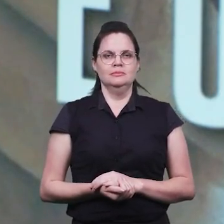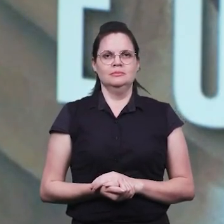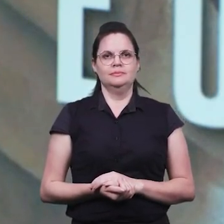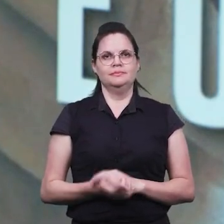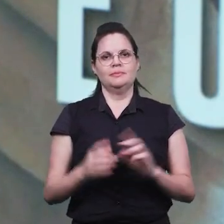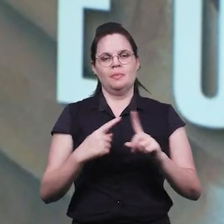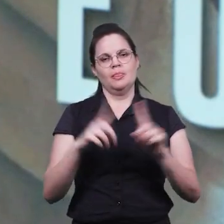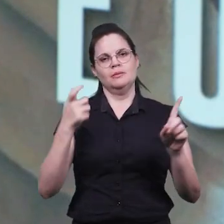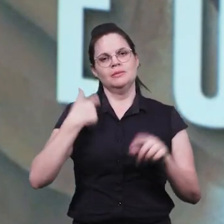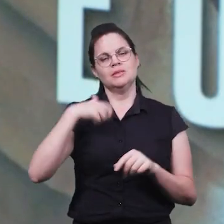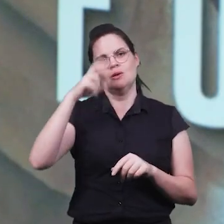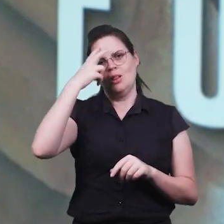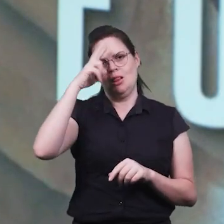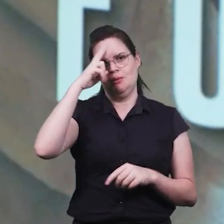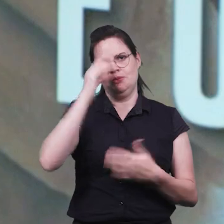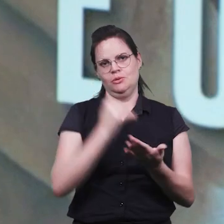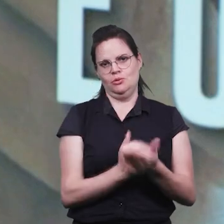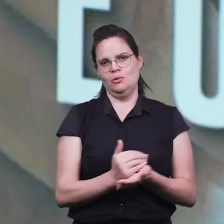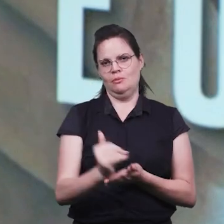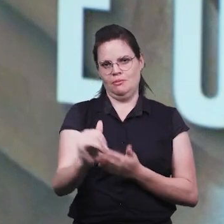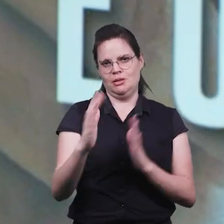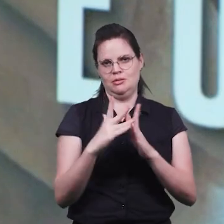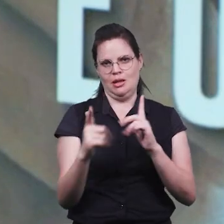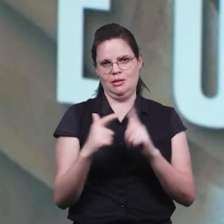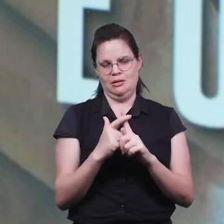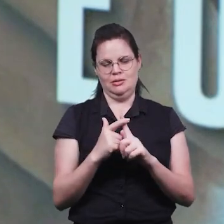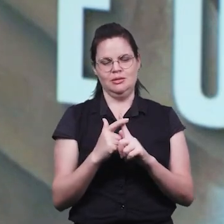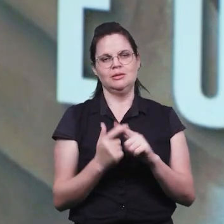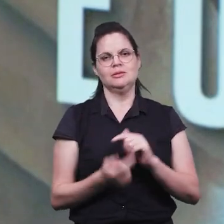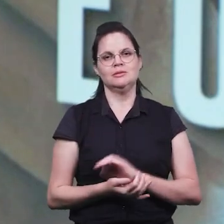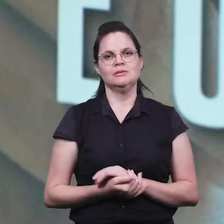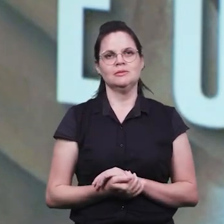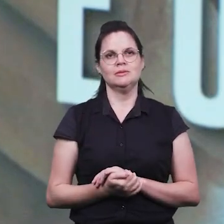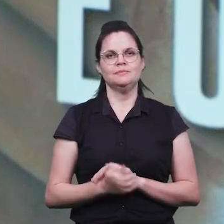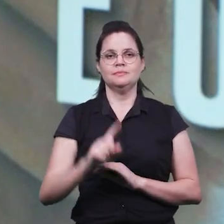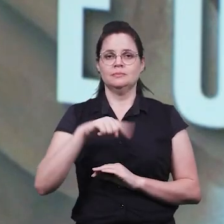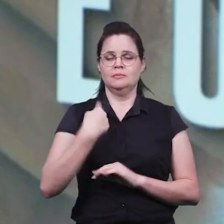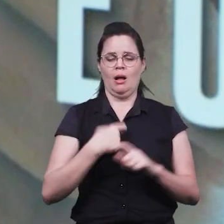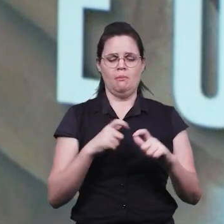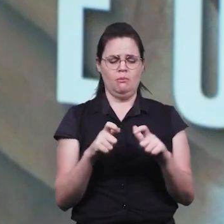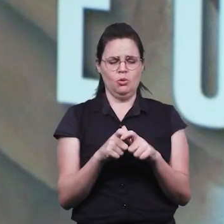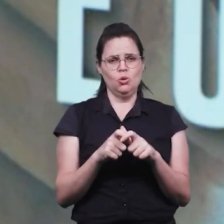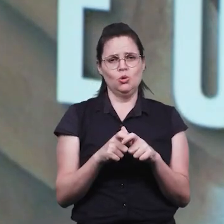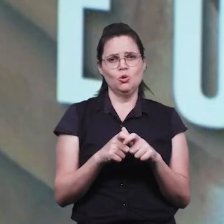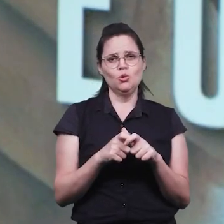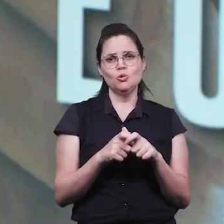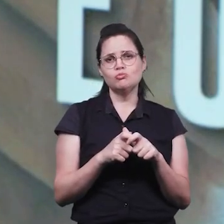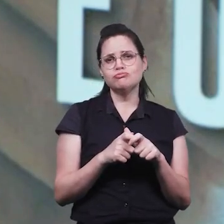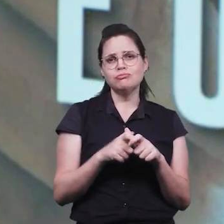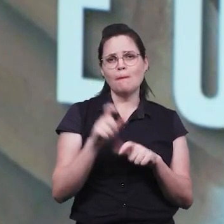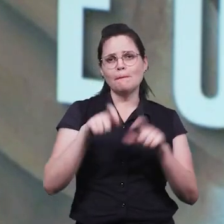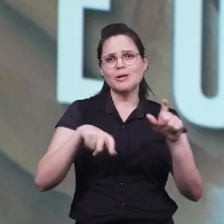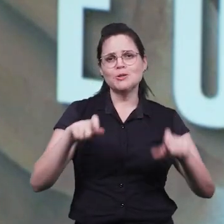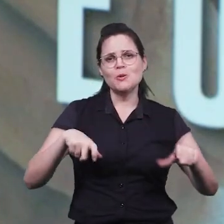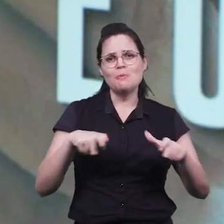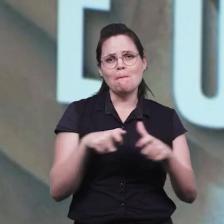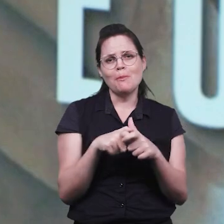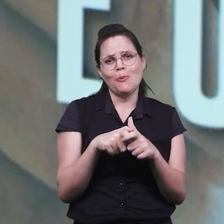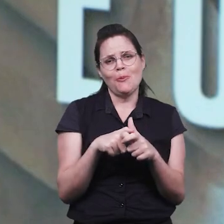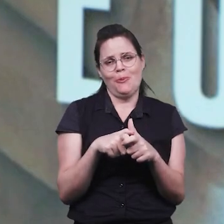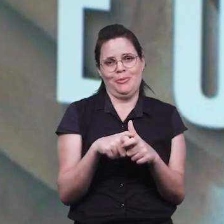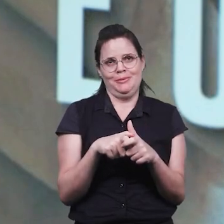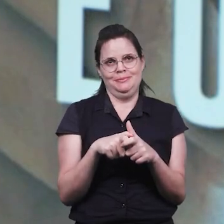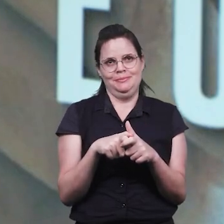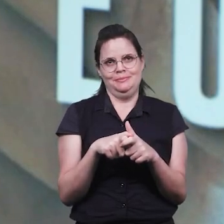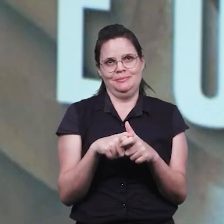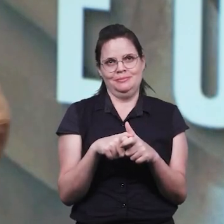eu lembro do início da igreja, pastora Daíso, onde nós éramos poucos membros. Por força